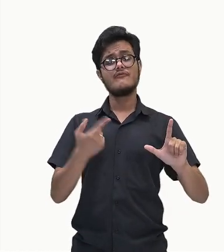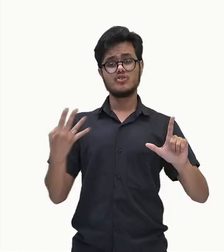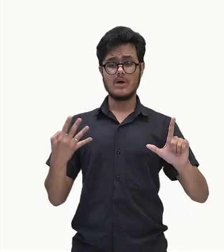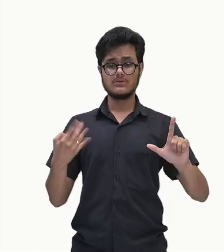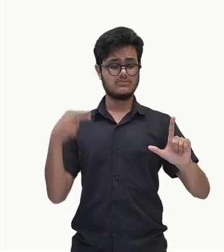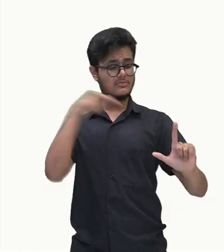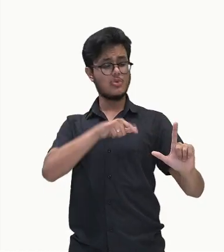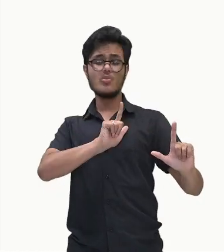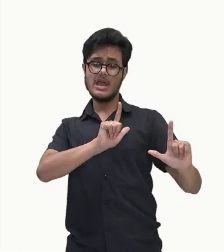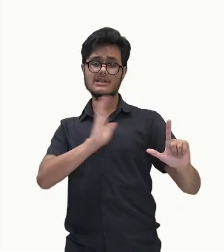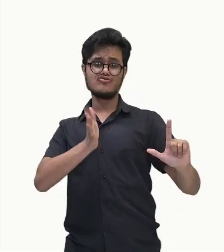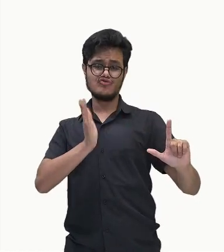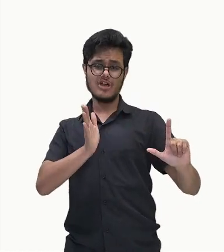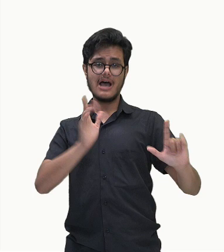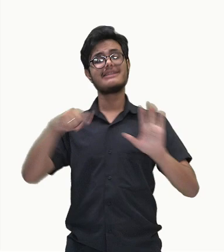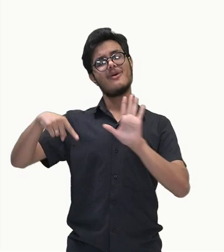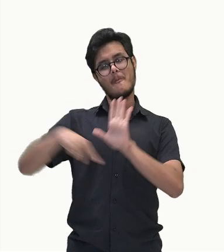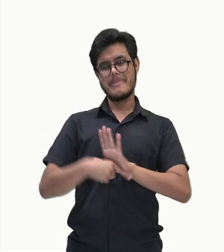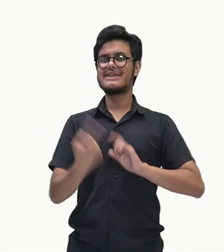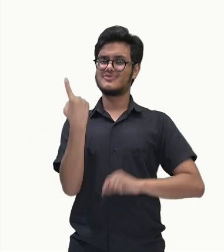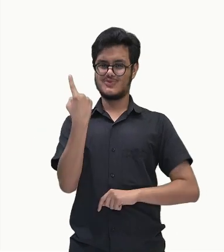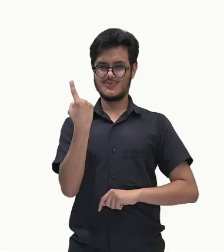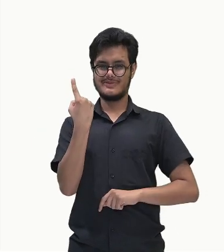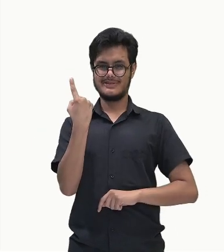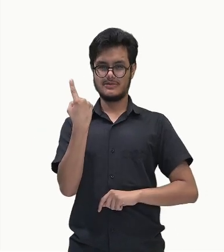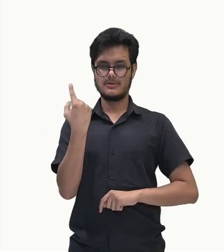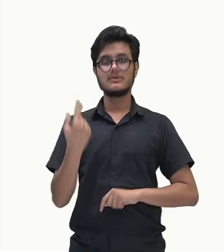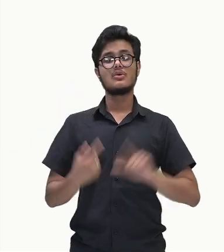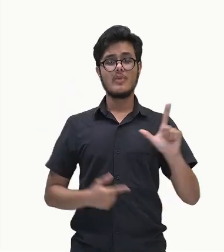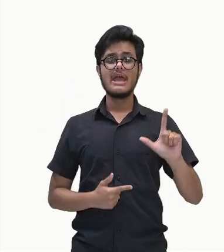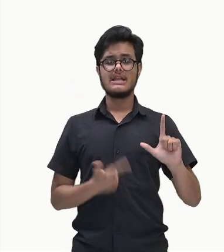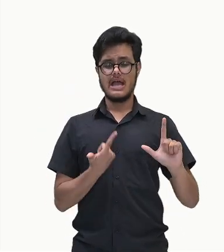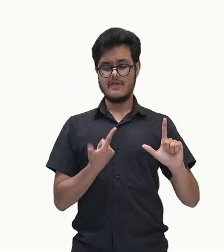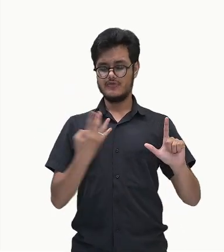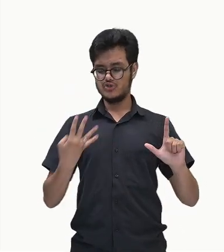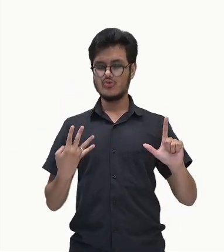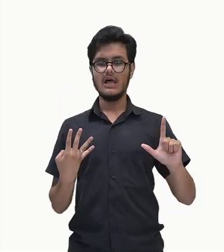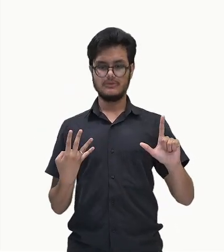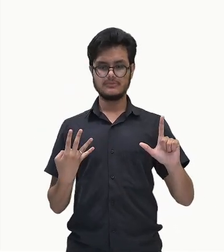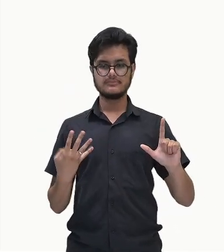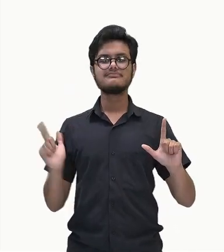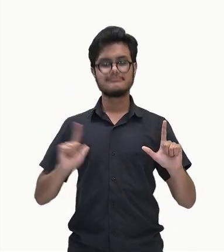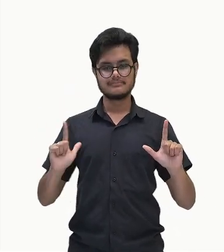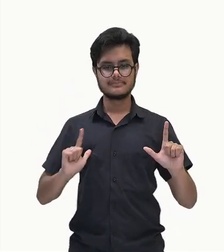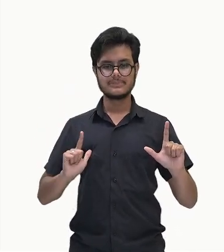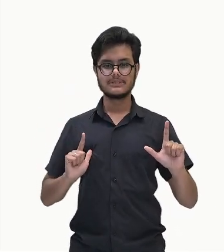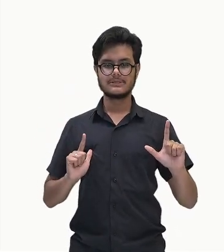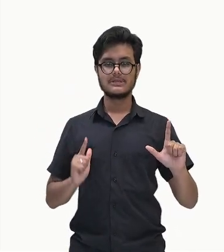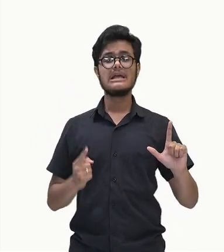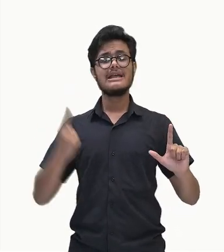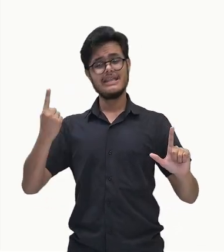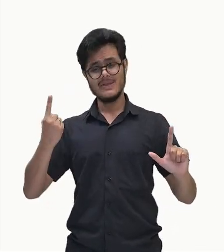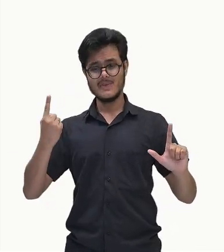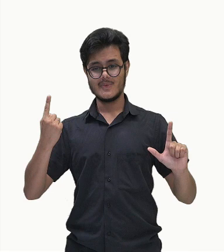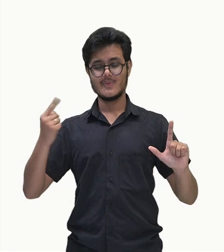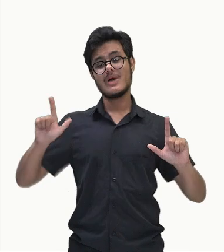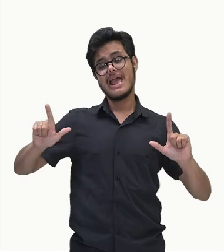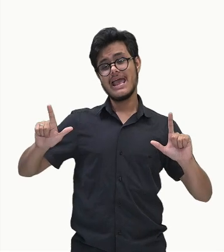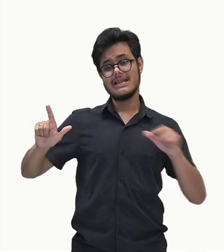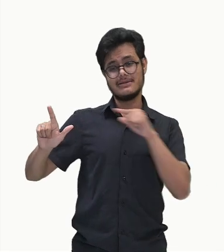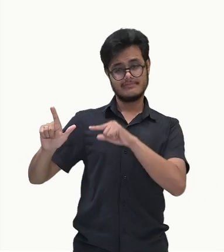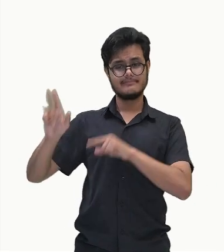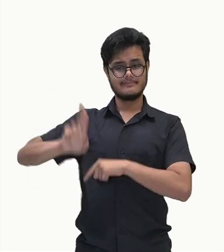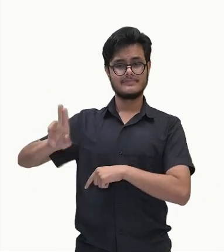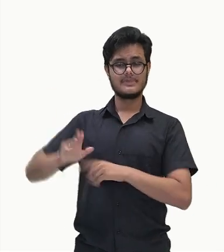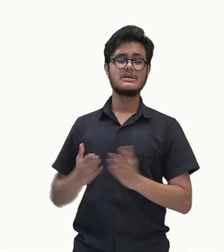opções já que usamos 25 aqui e usamos o l aqui na terceira agora vem